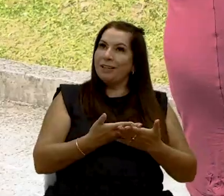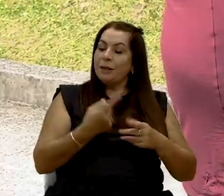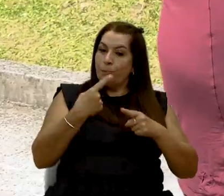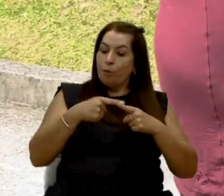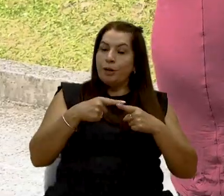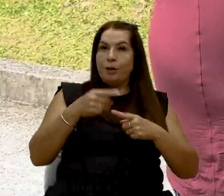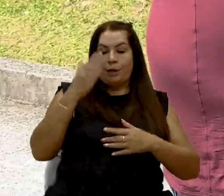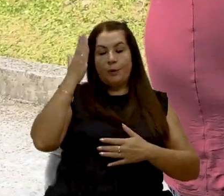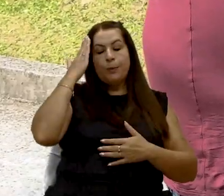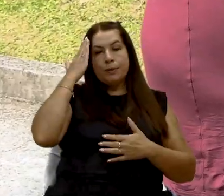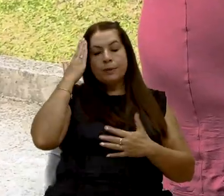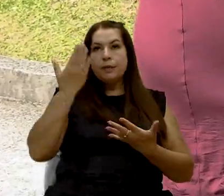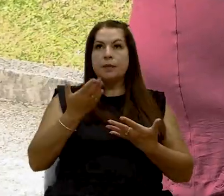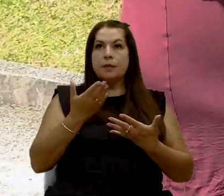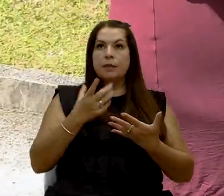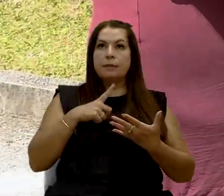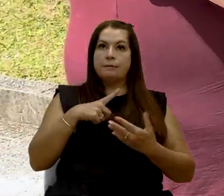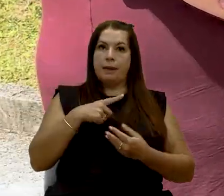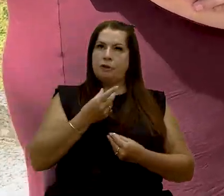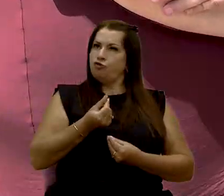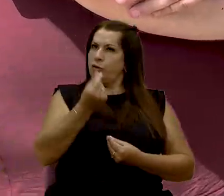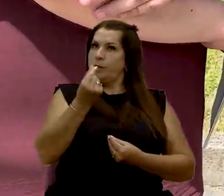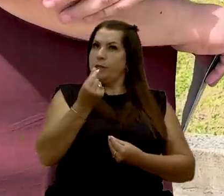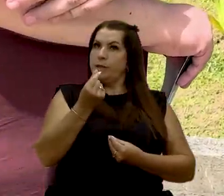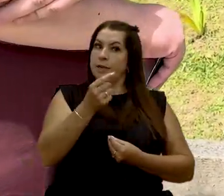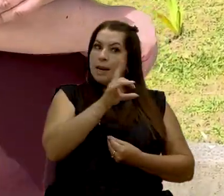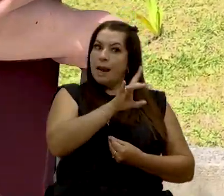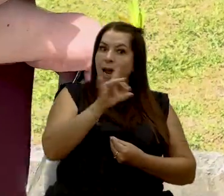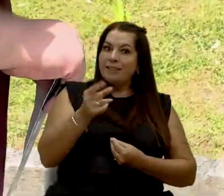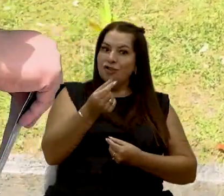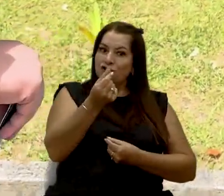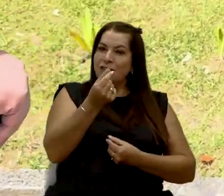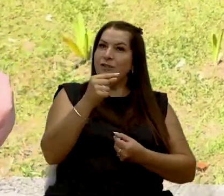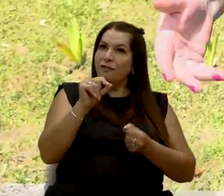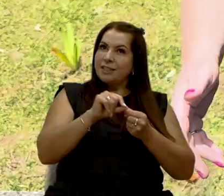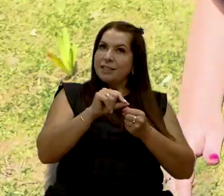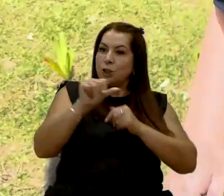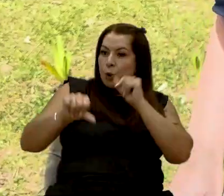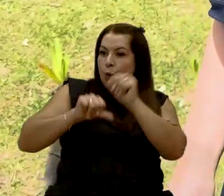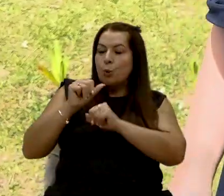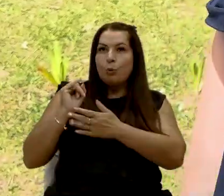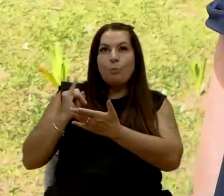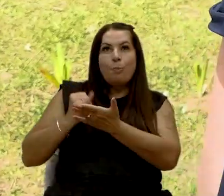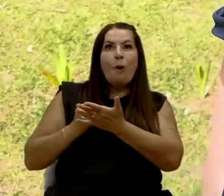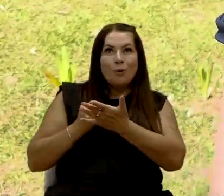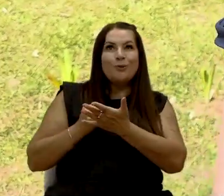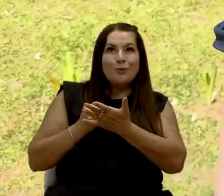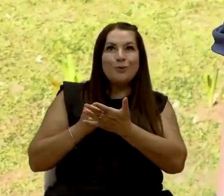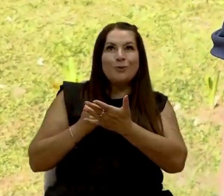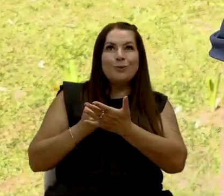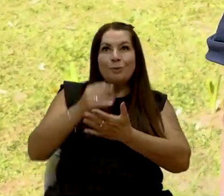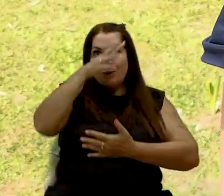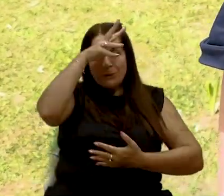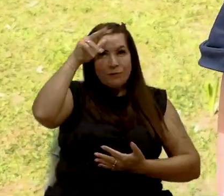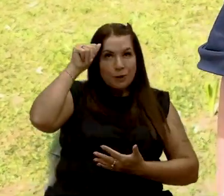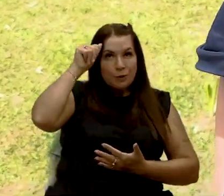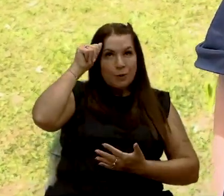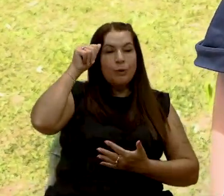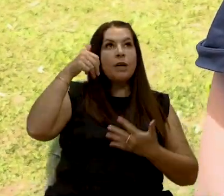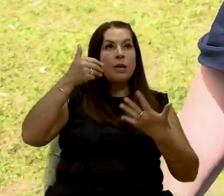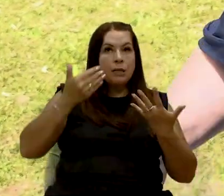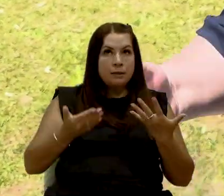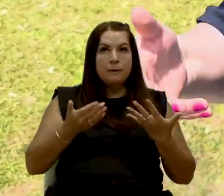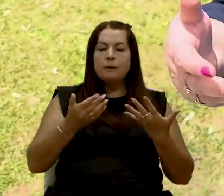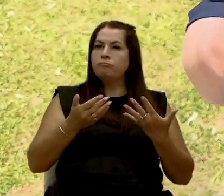econômica, porque eu sei que gera renda e cada renda que é gerada aqui, ela se transforma em impostos para a